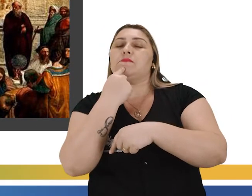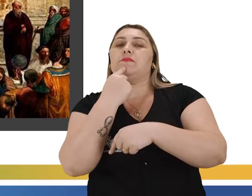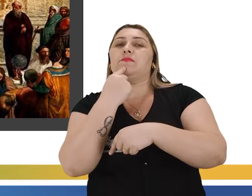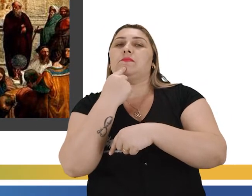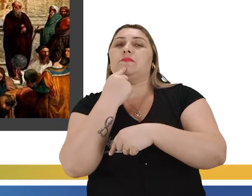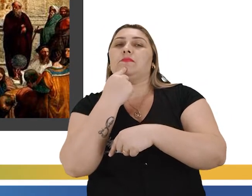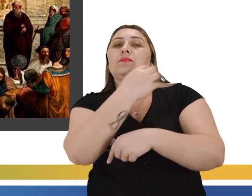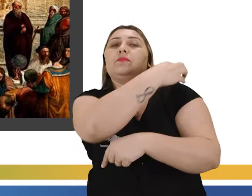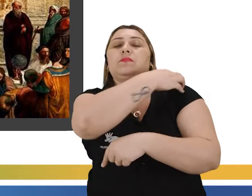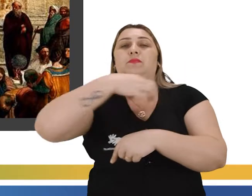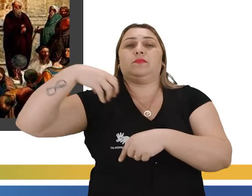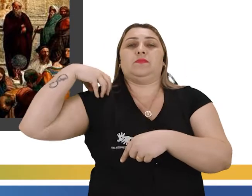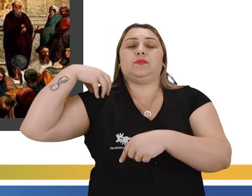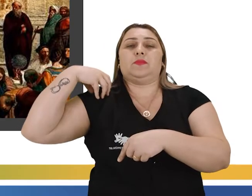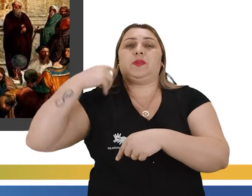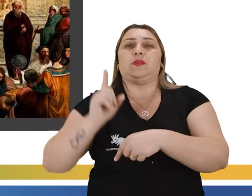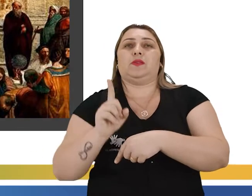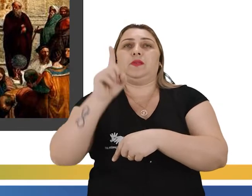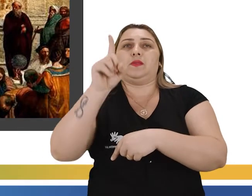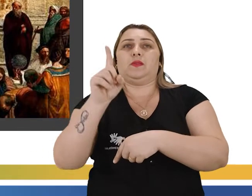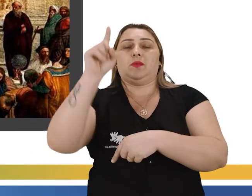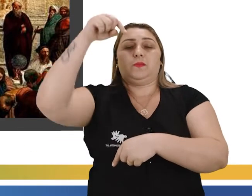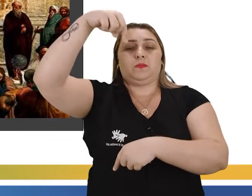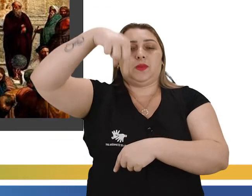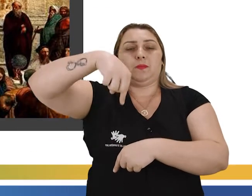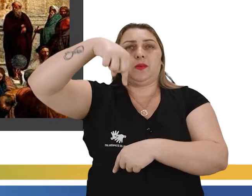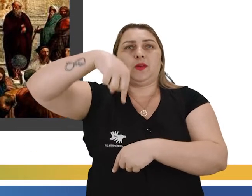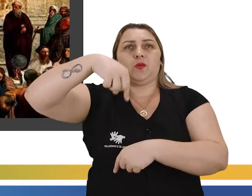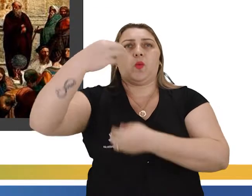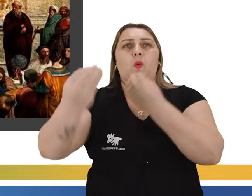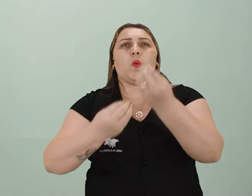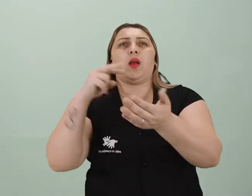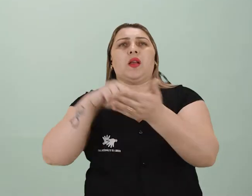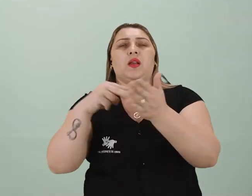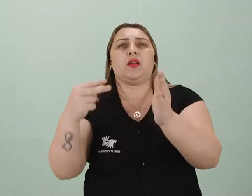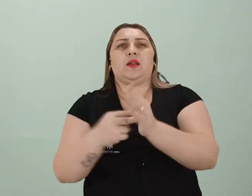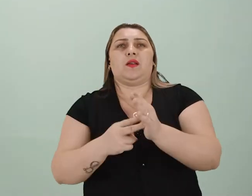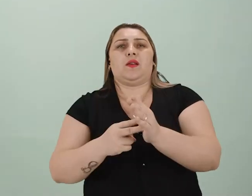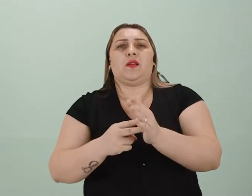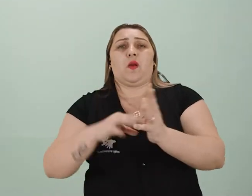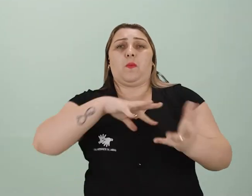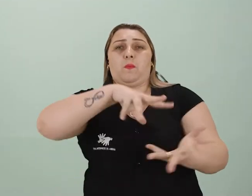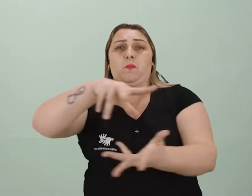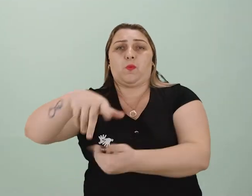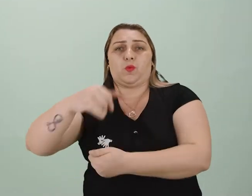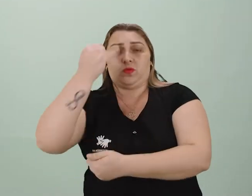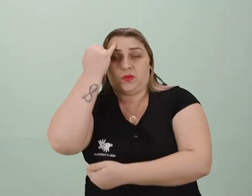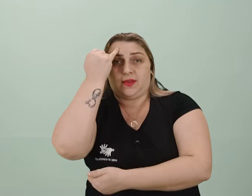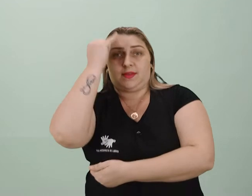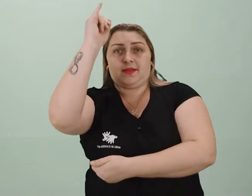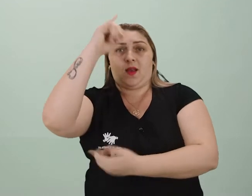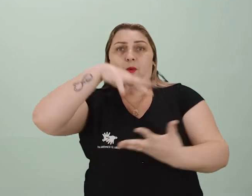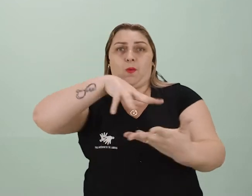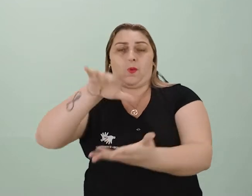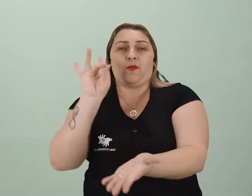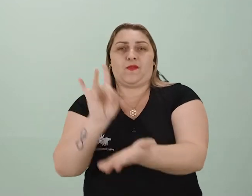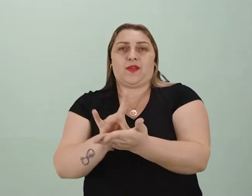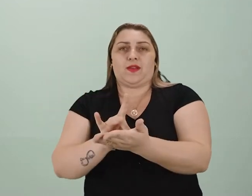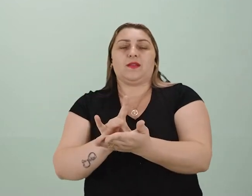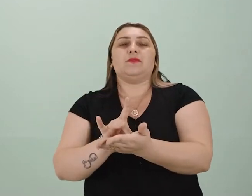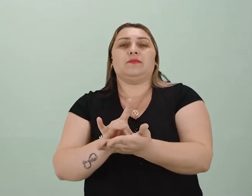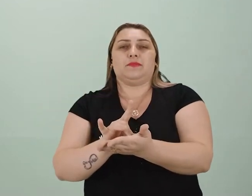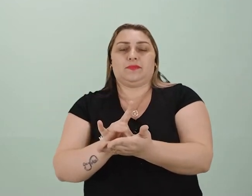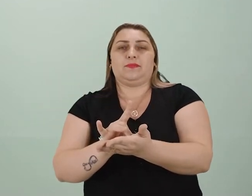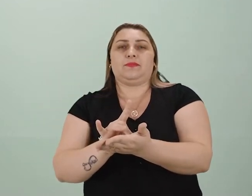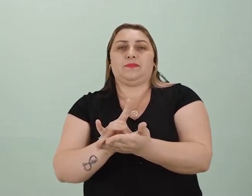Enquanto Aristóteles está apontando para baixo. O que eles querem dizer? Platão falava do mundo das ideias, que o mundo real seria o